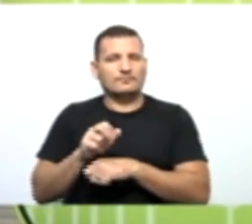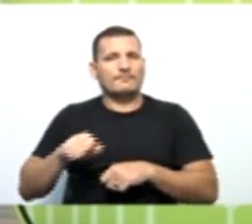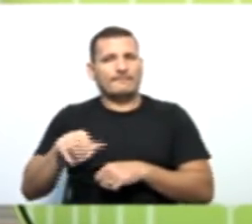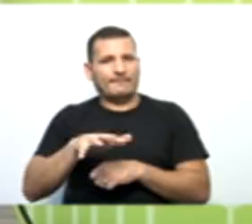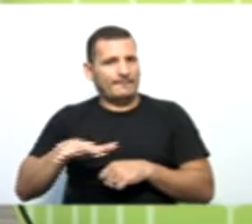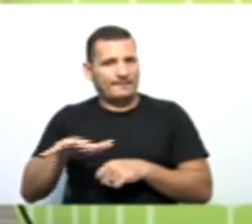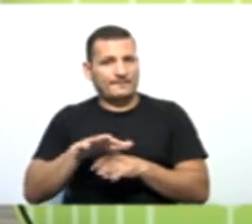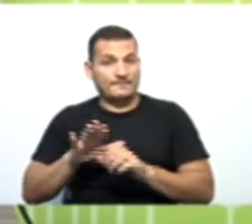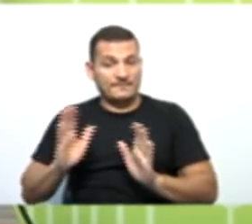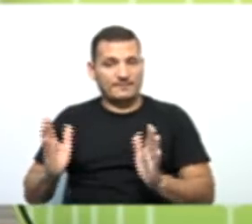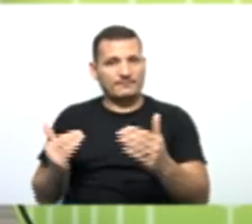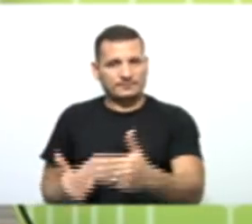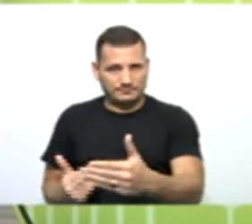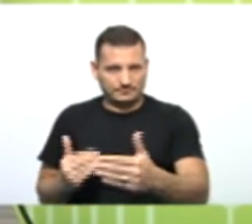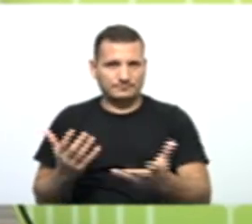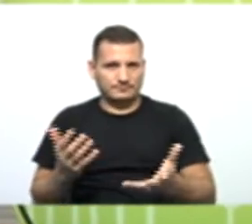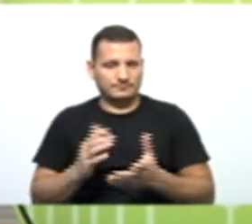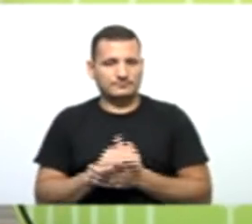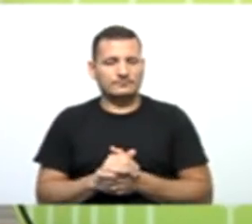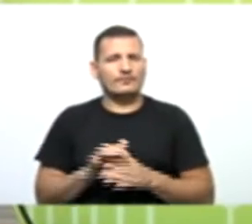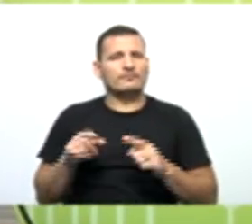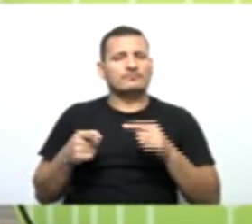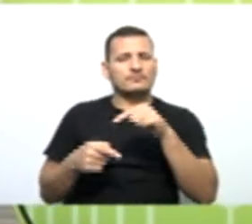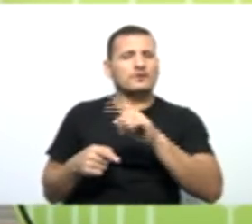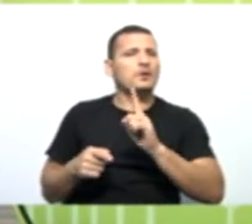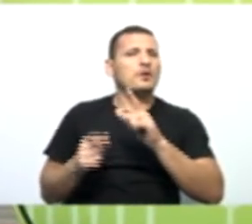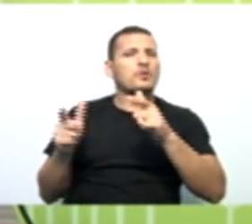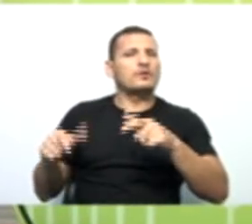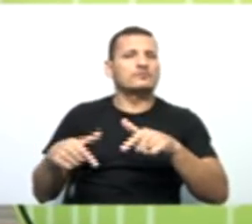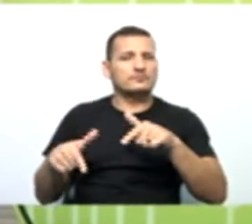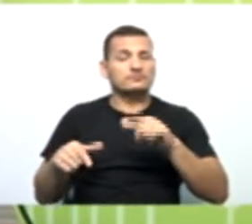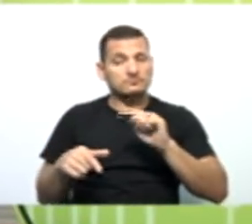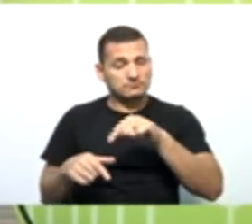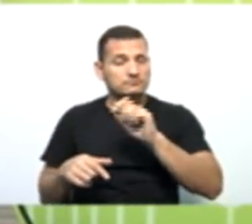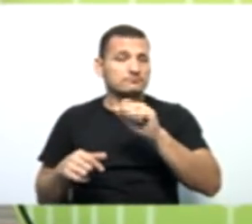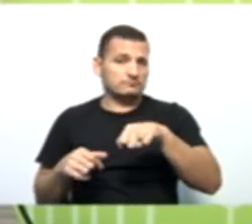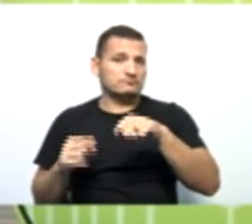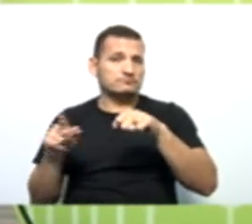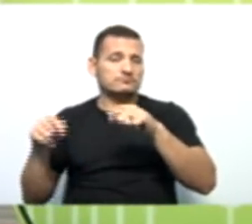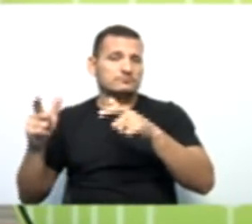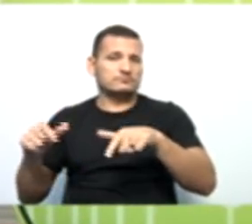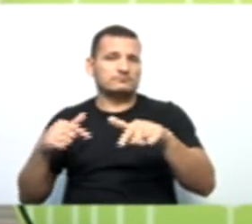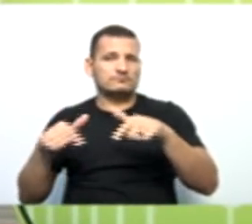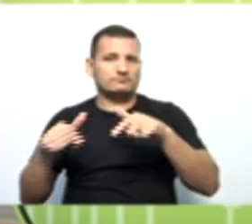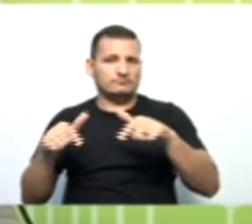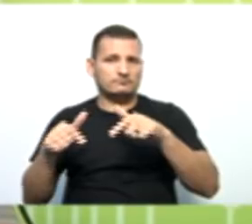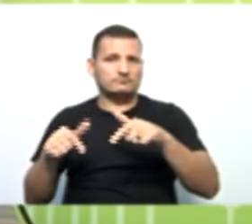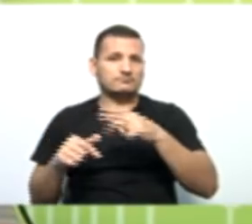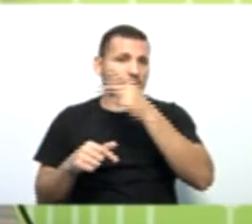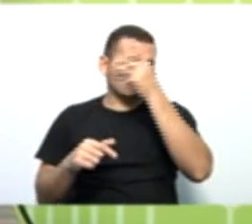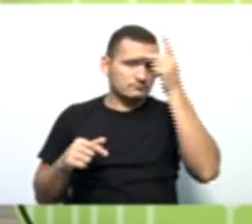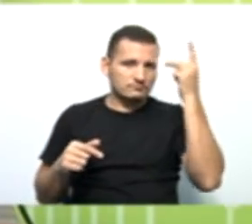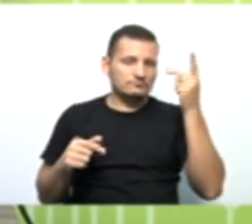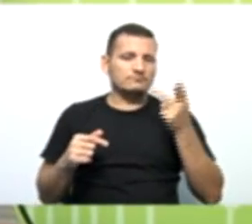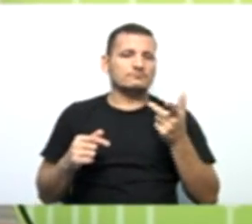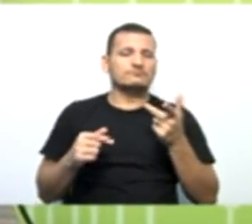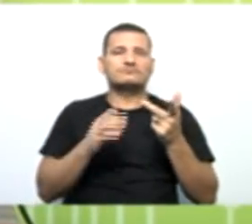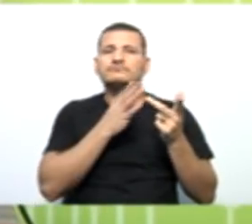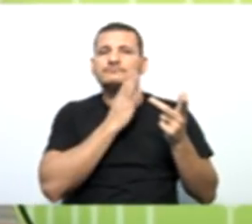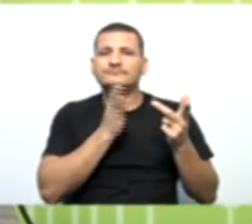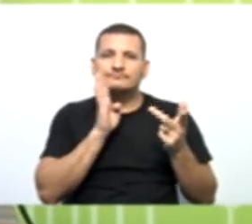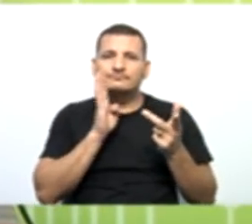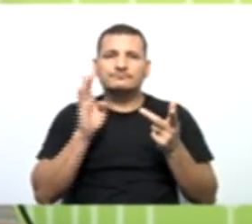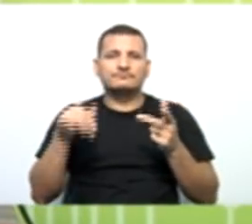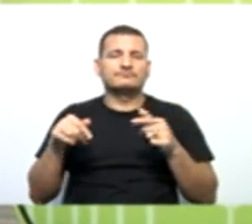ambiente fechado. Não é? Professor, mas ali não é local de trabalho. Quem disse? Ali é o local de trabalho da pessoa que está no bar. É o